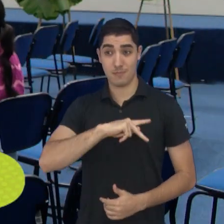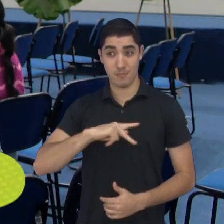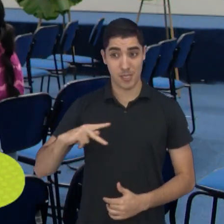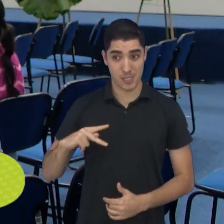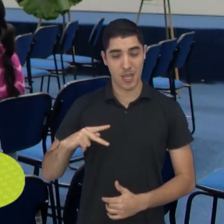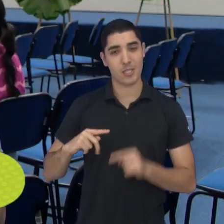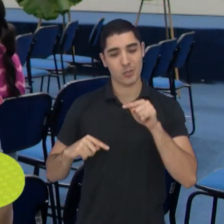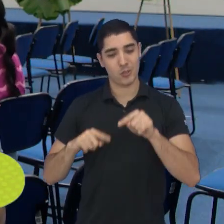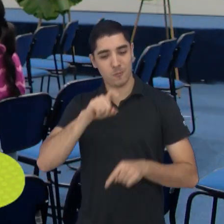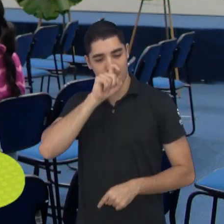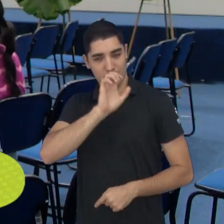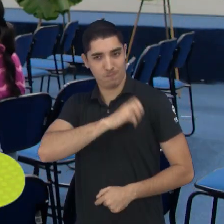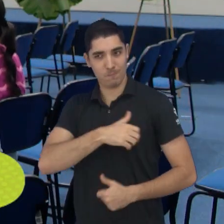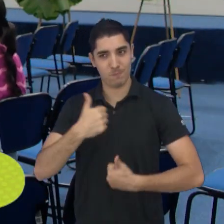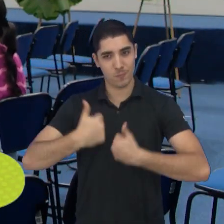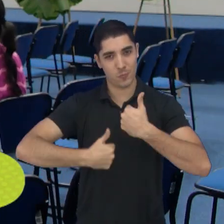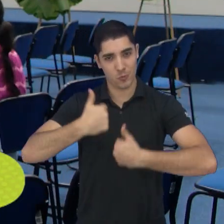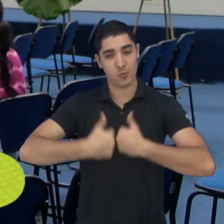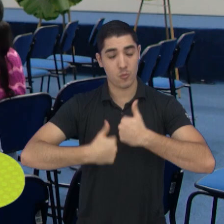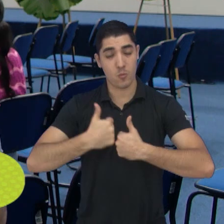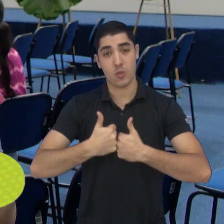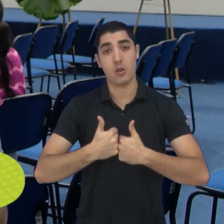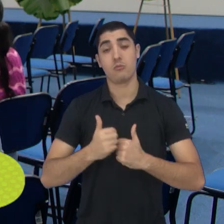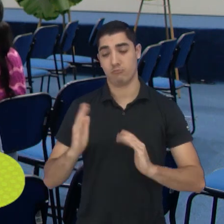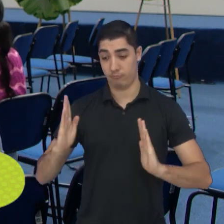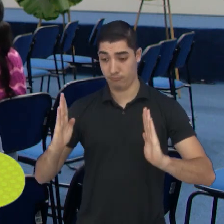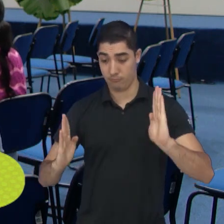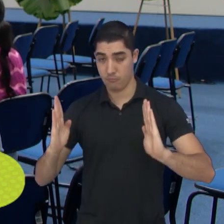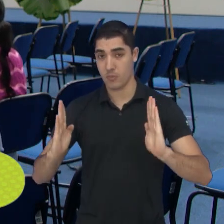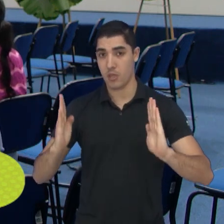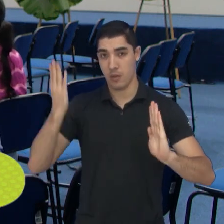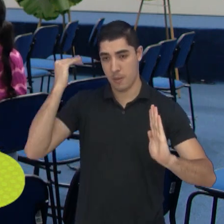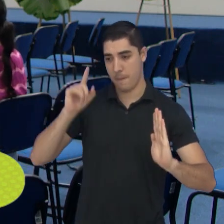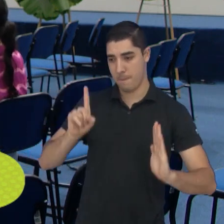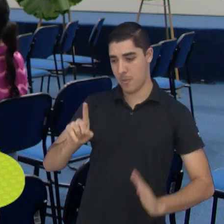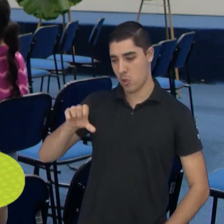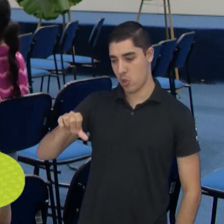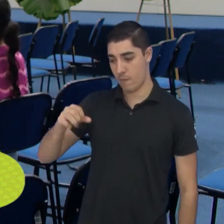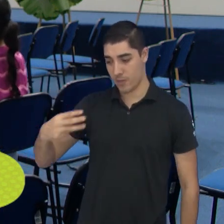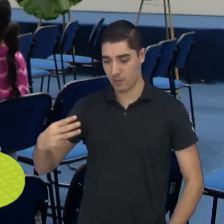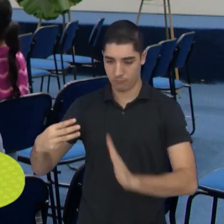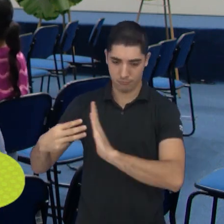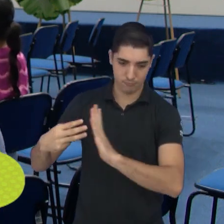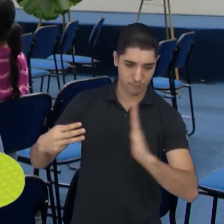Esporte Clube entre os períodos de 1993 a